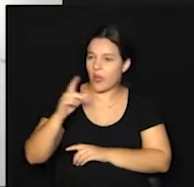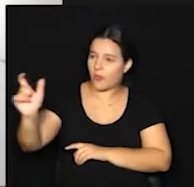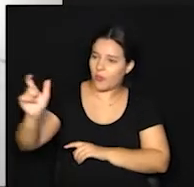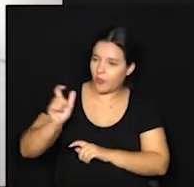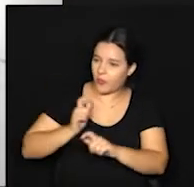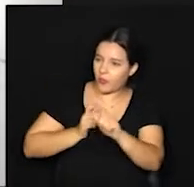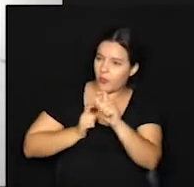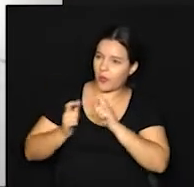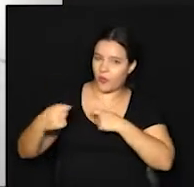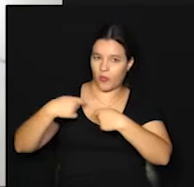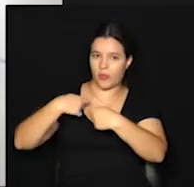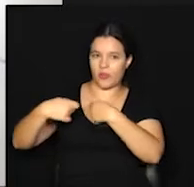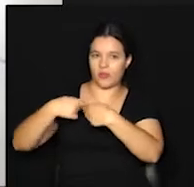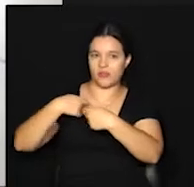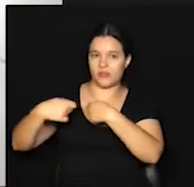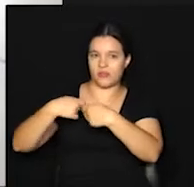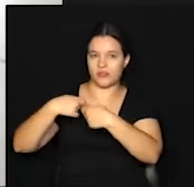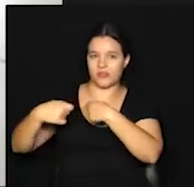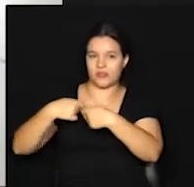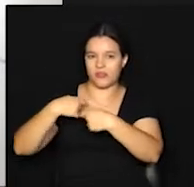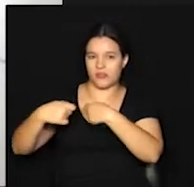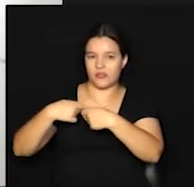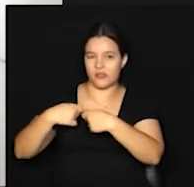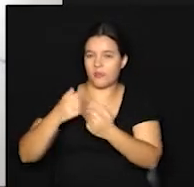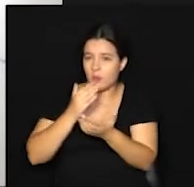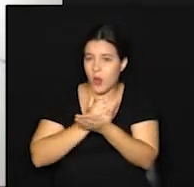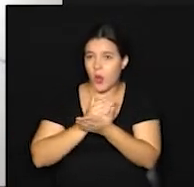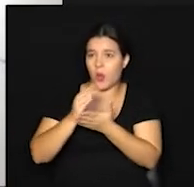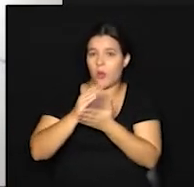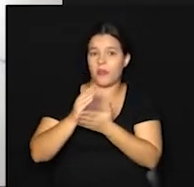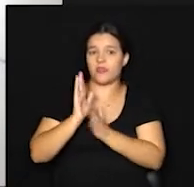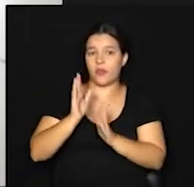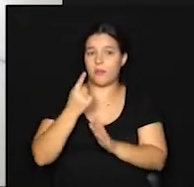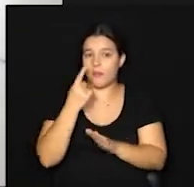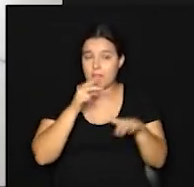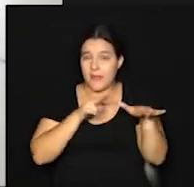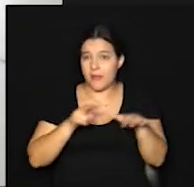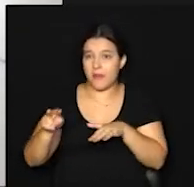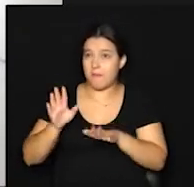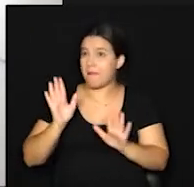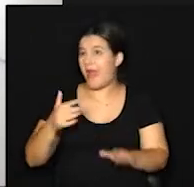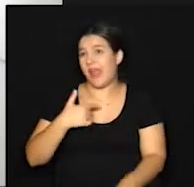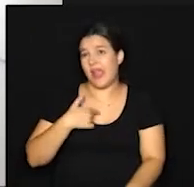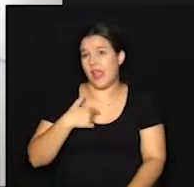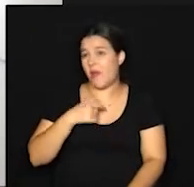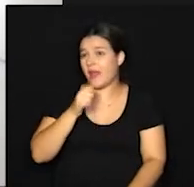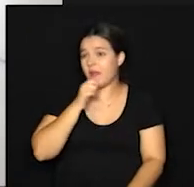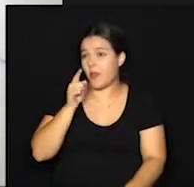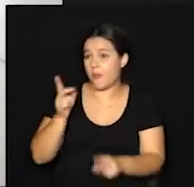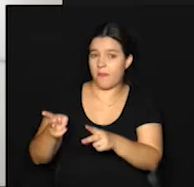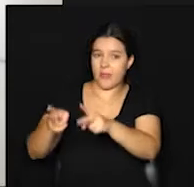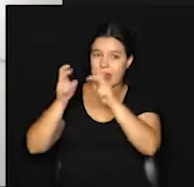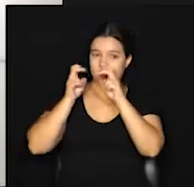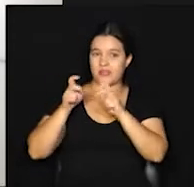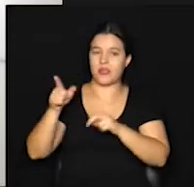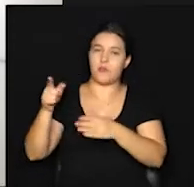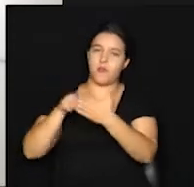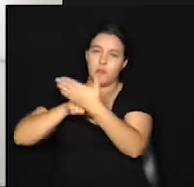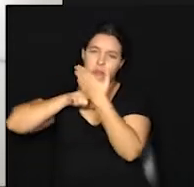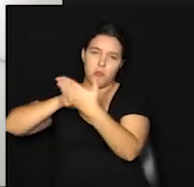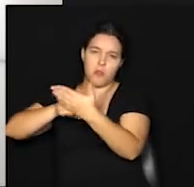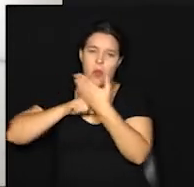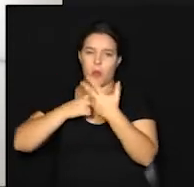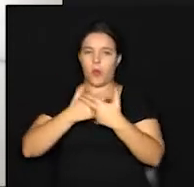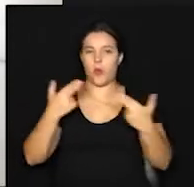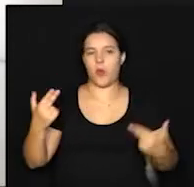de controle, elas começaram desde a primeira semana. Tá. Mas eu não estava me dando conta, porque ele estava mostrando todo o lado bom dele,